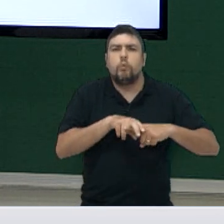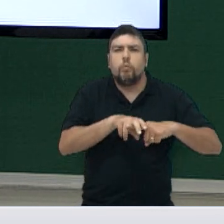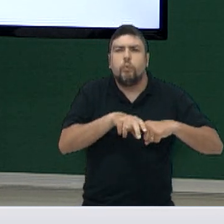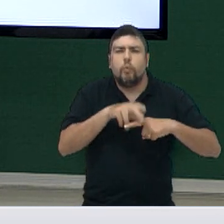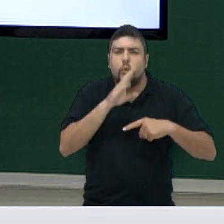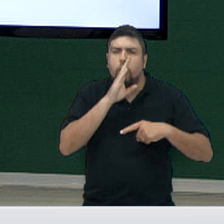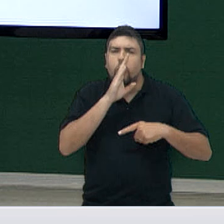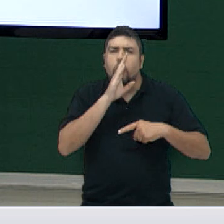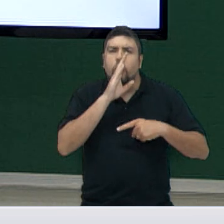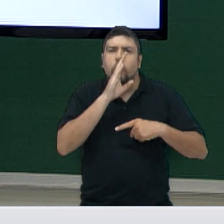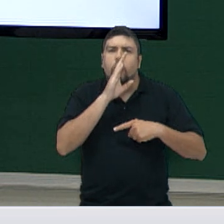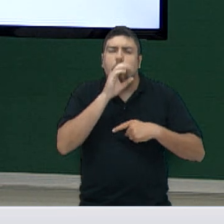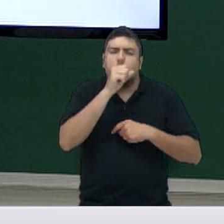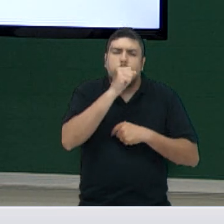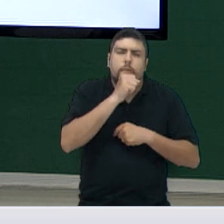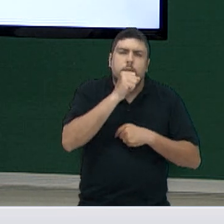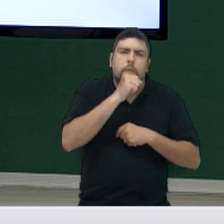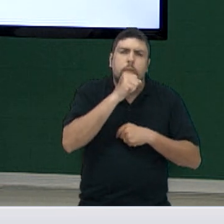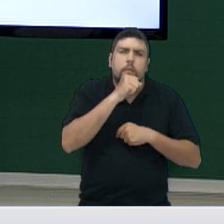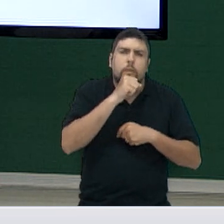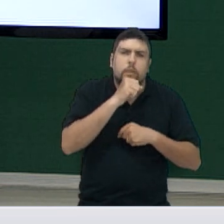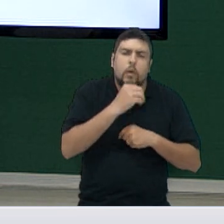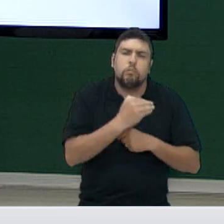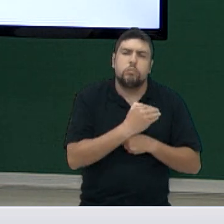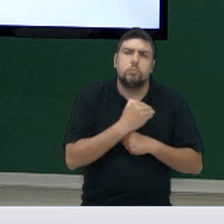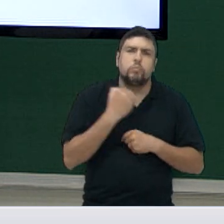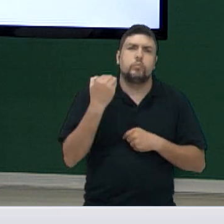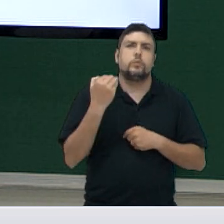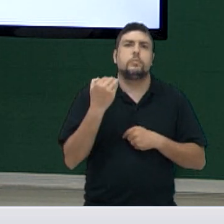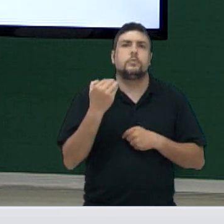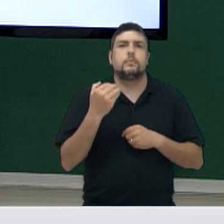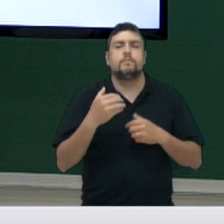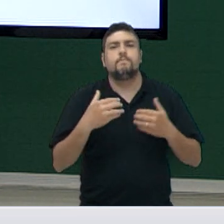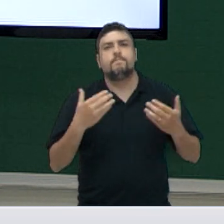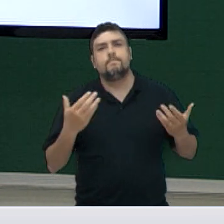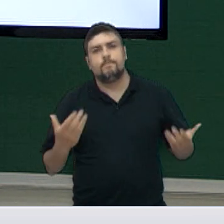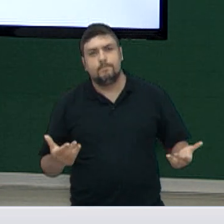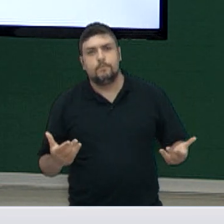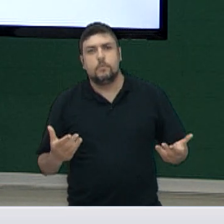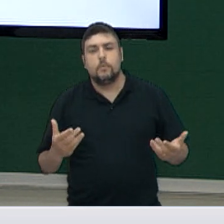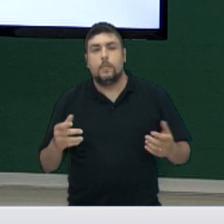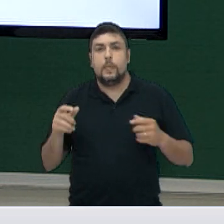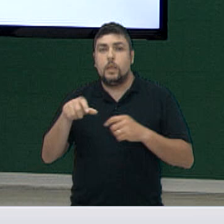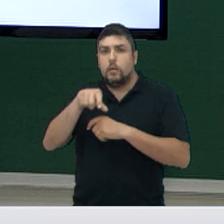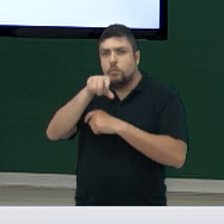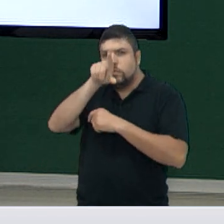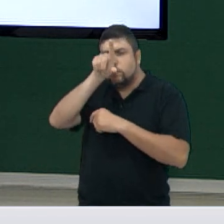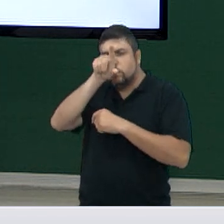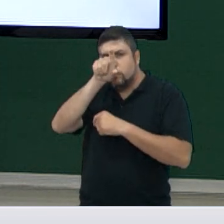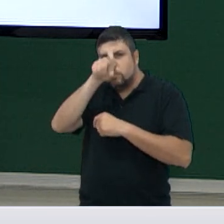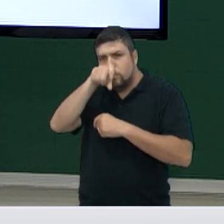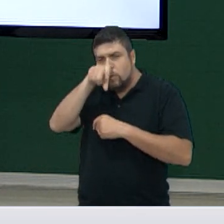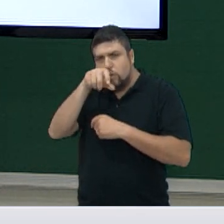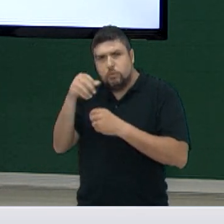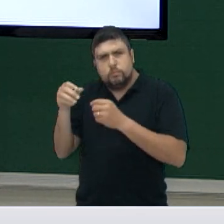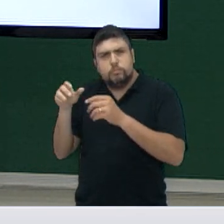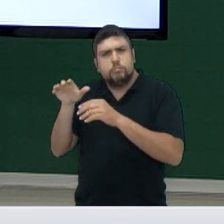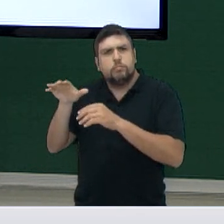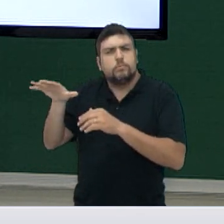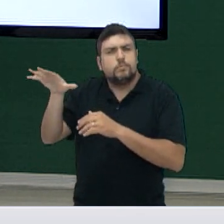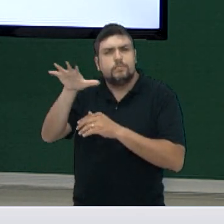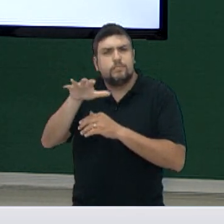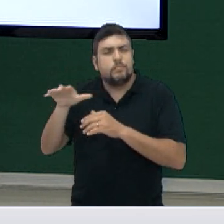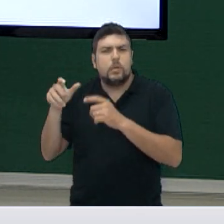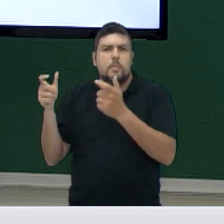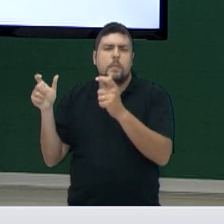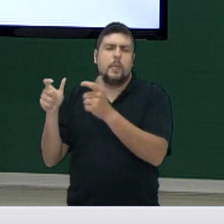e ela não reproduz. É por isso que nós temos aí o problema da extinção e a consciência de que nós